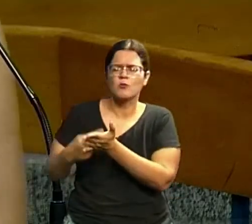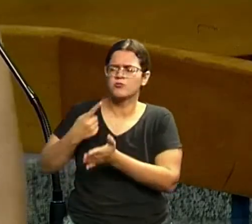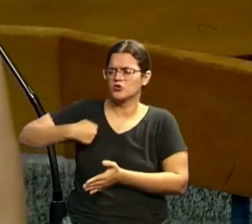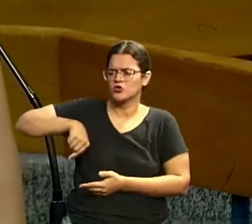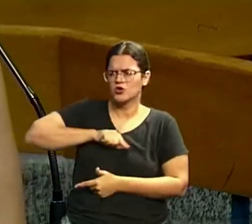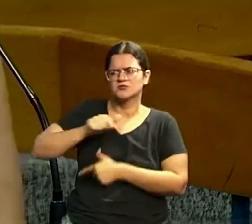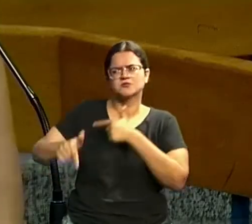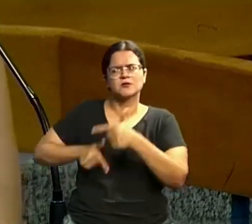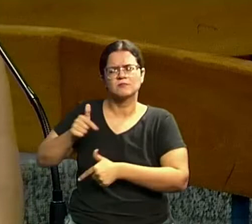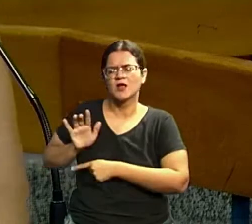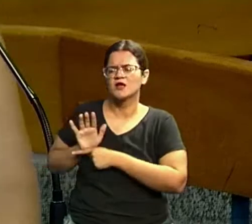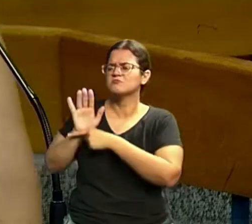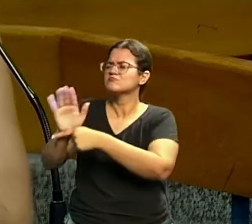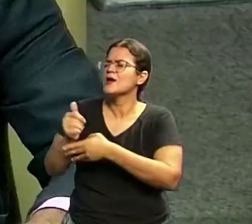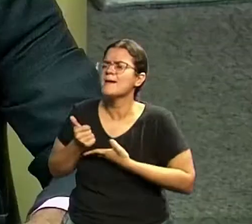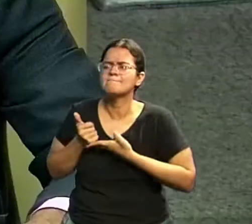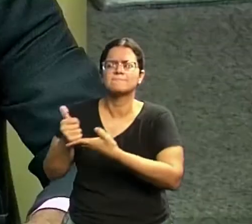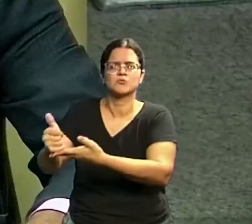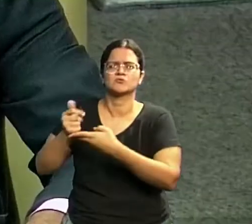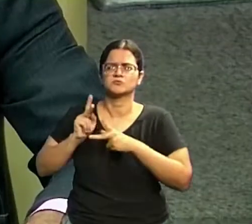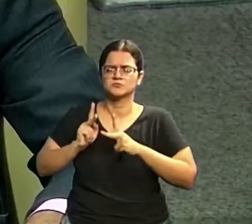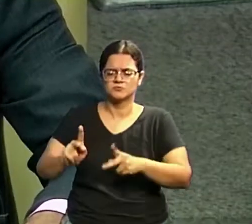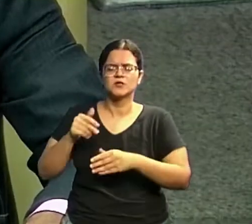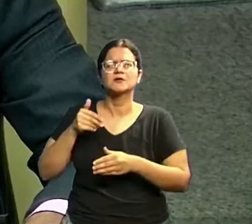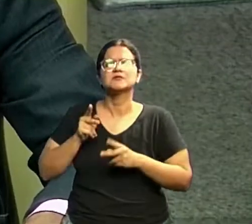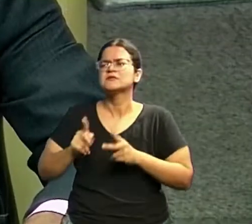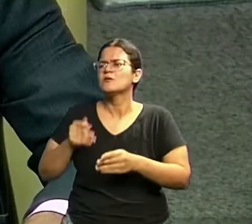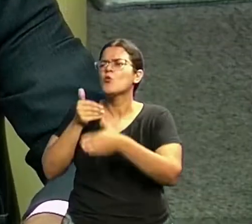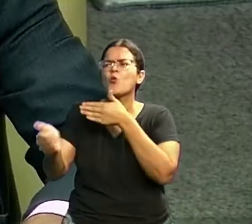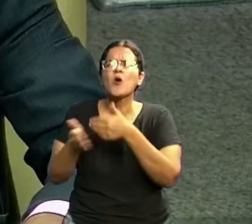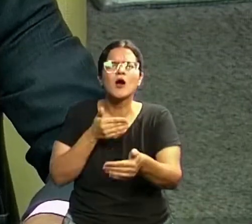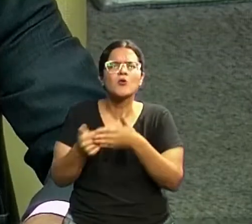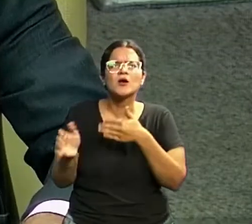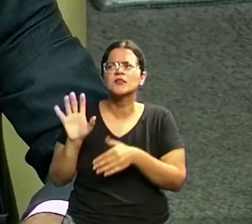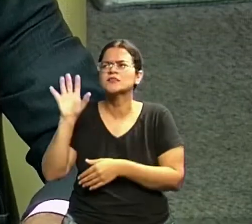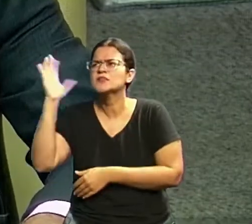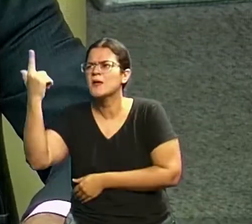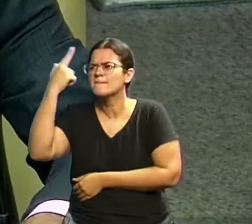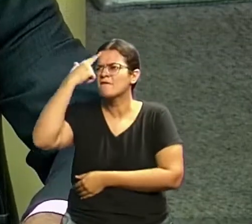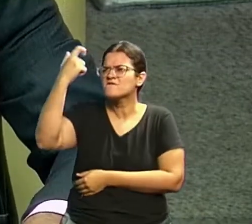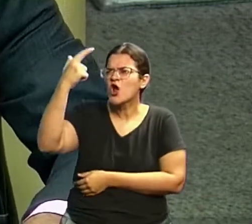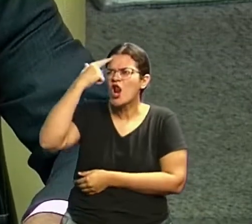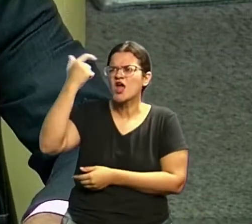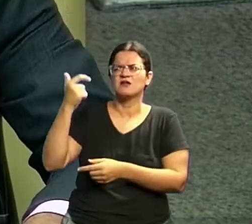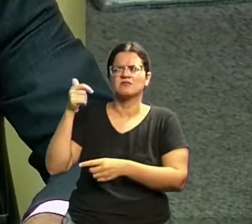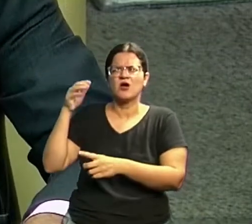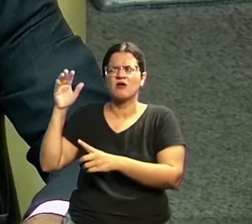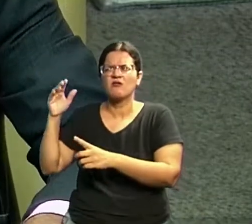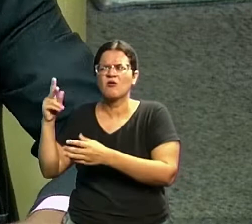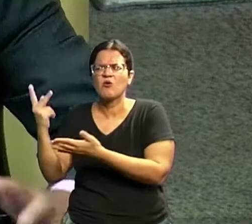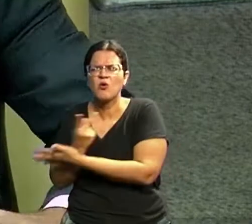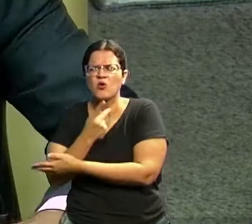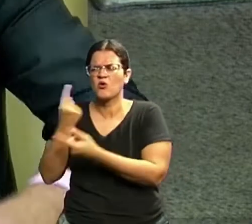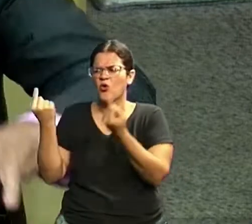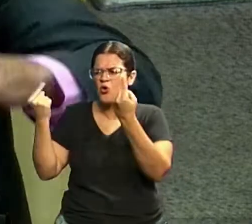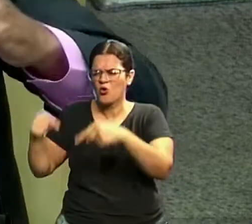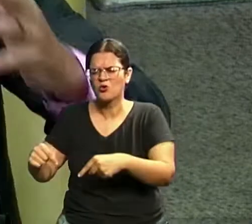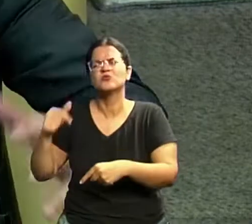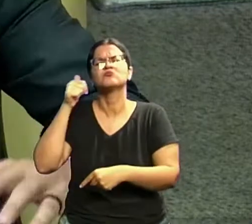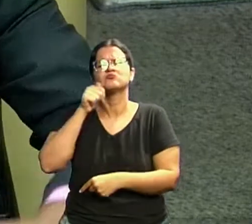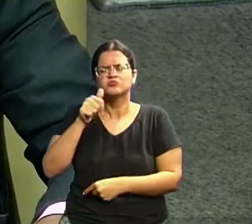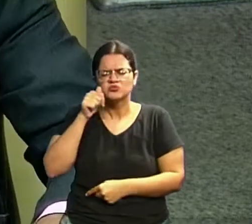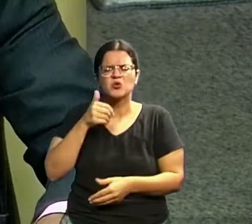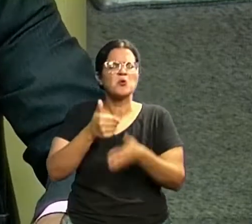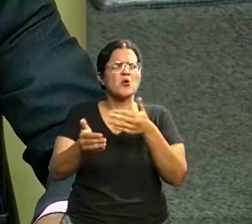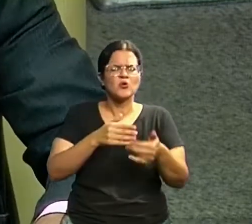nosso posicionamento, o nosso apoio, né, e toda e qualquer ato de violência e agressão contra as mulheres